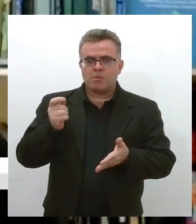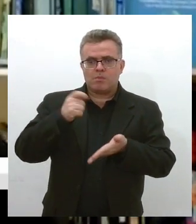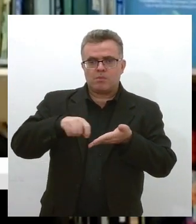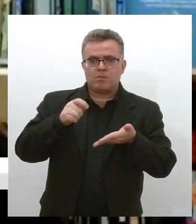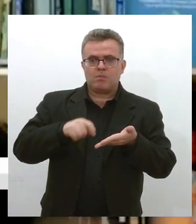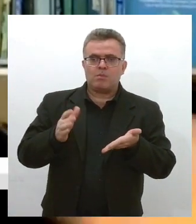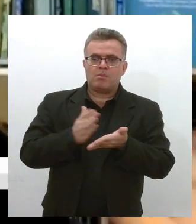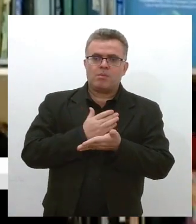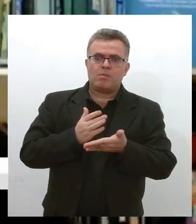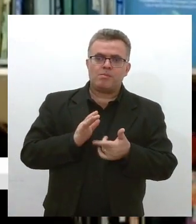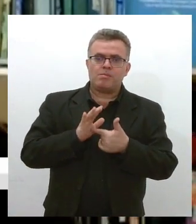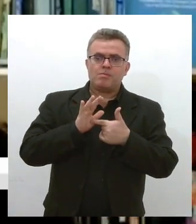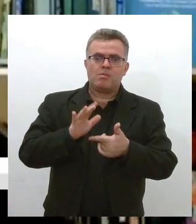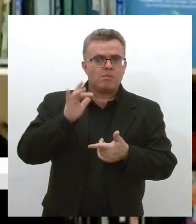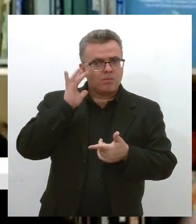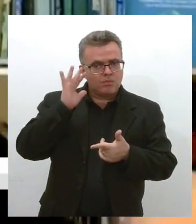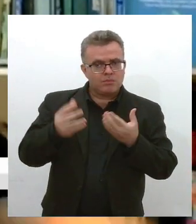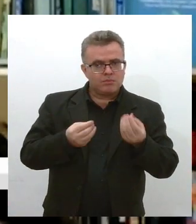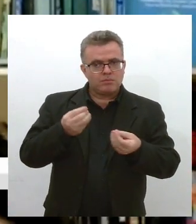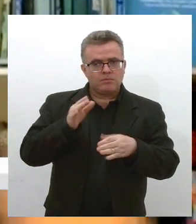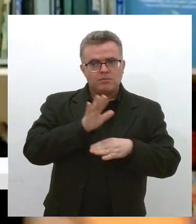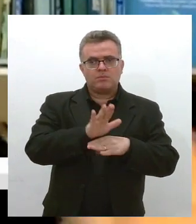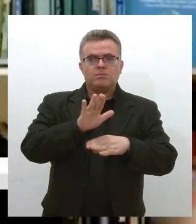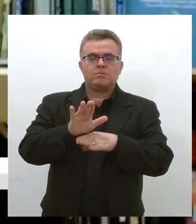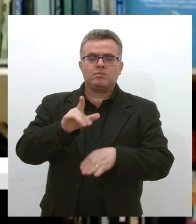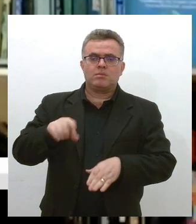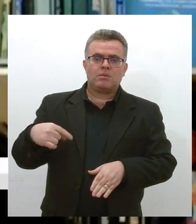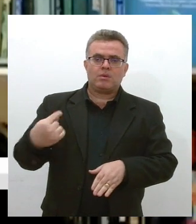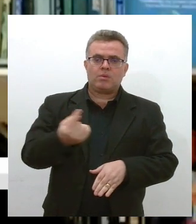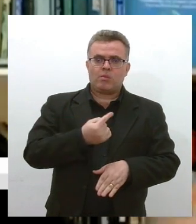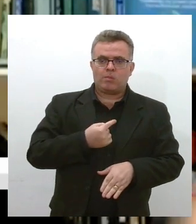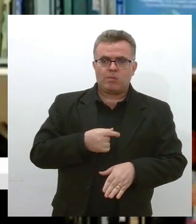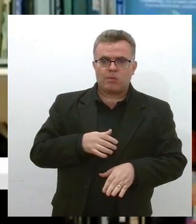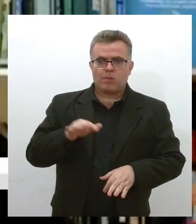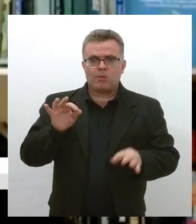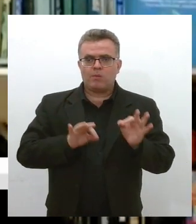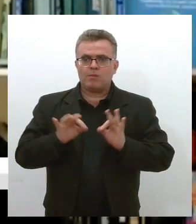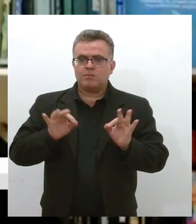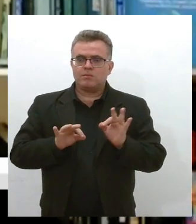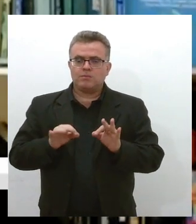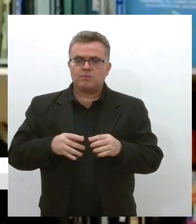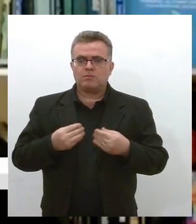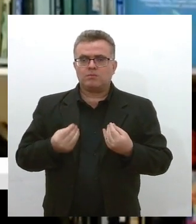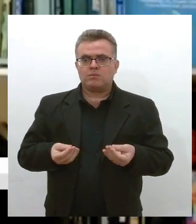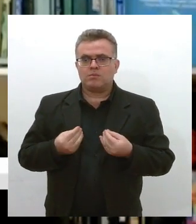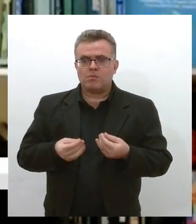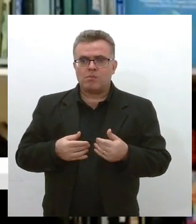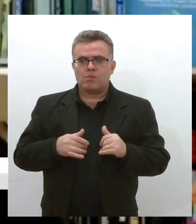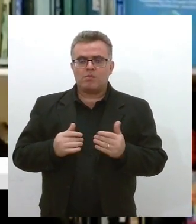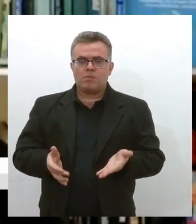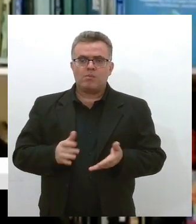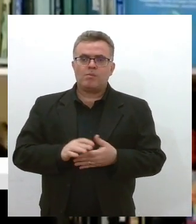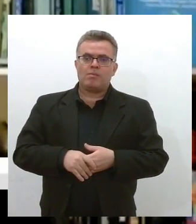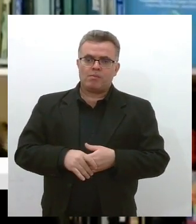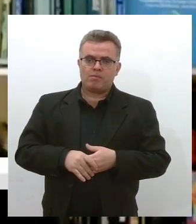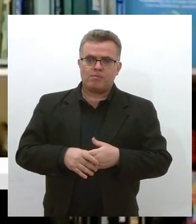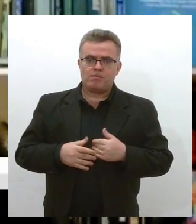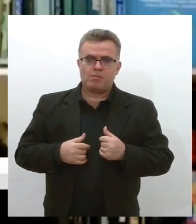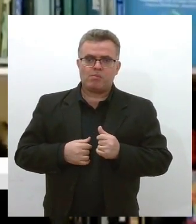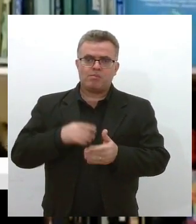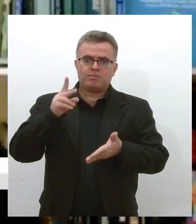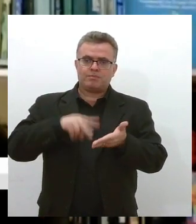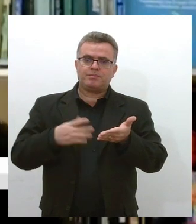alguns pensamentos para ajudar a elaborar essa questão de... Estou lendo um livro que